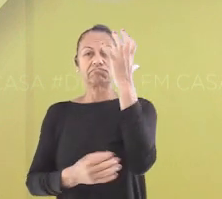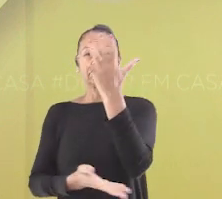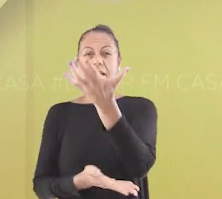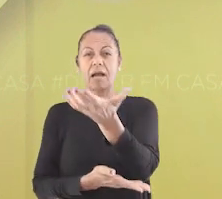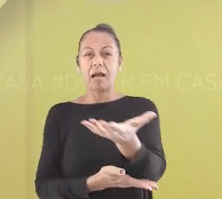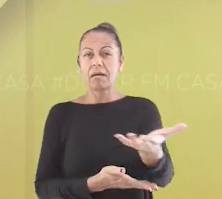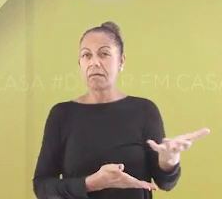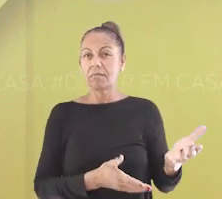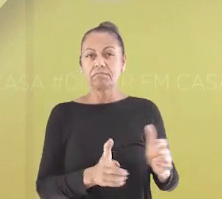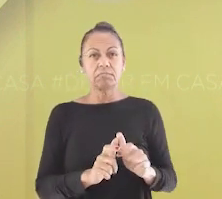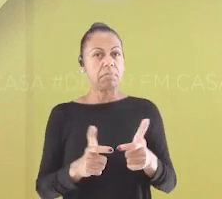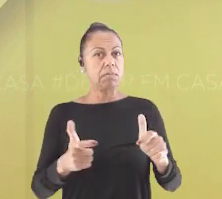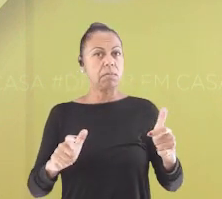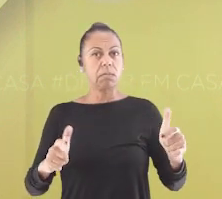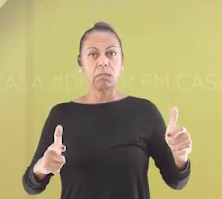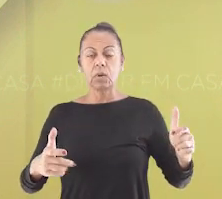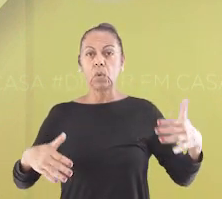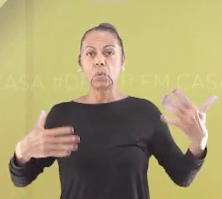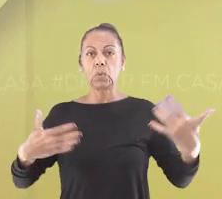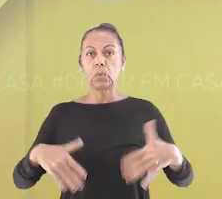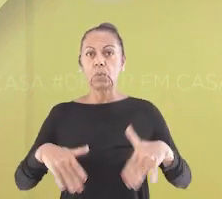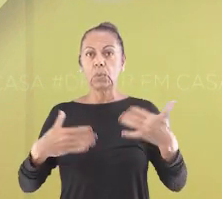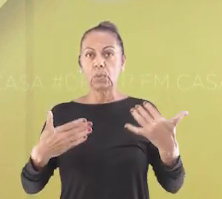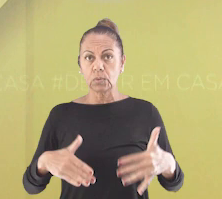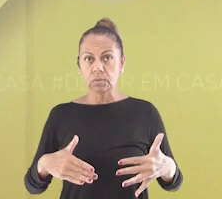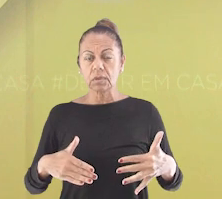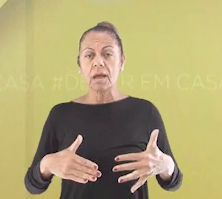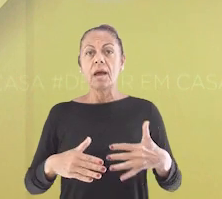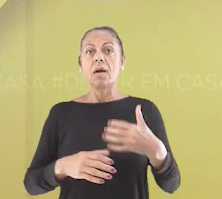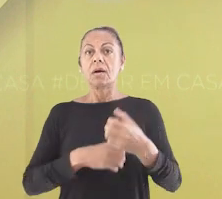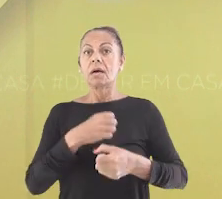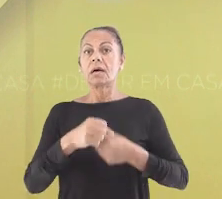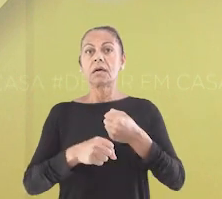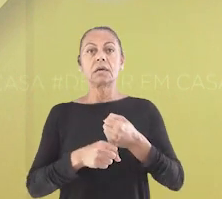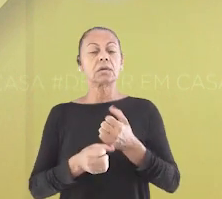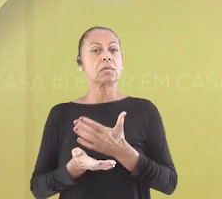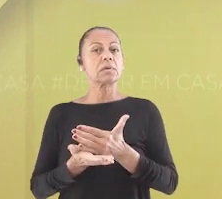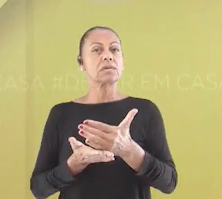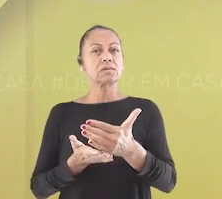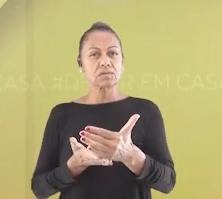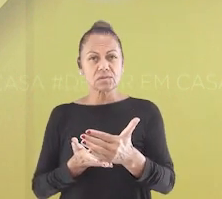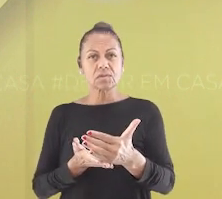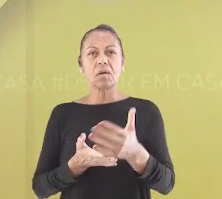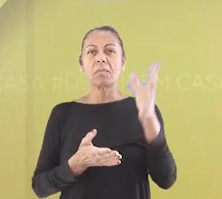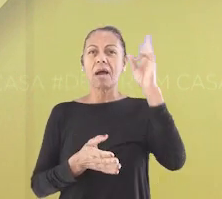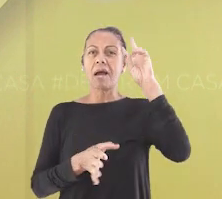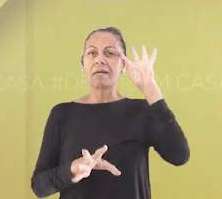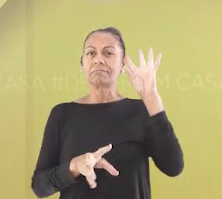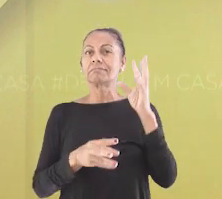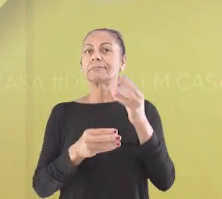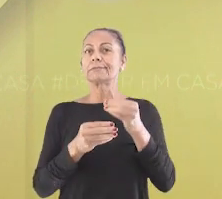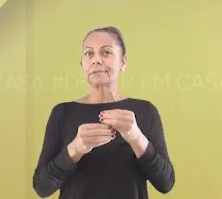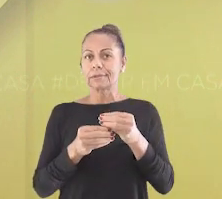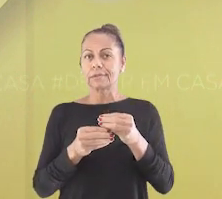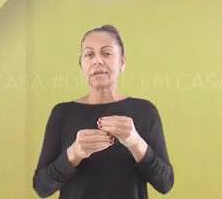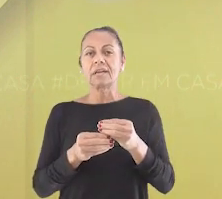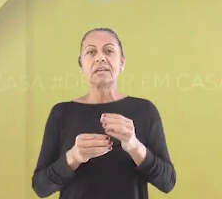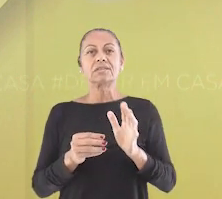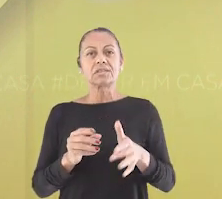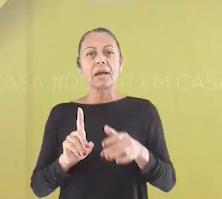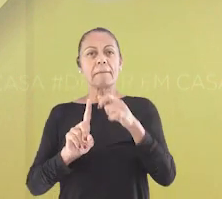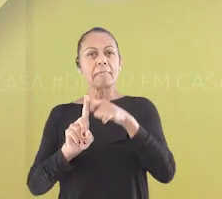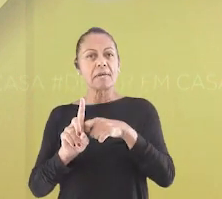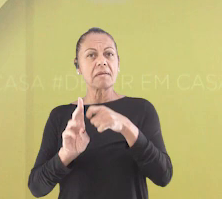km², os maiores alertas já registrados para o mês desde o começo da série histórica. O início do ano também é o pior da série histórica do